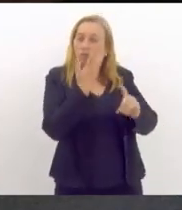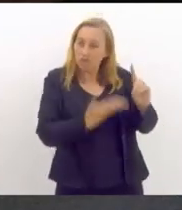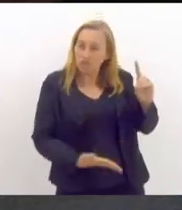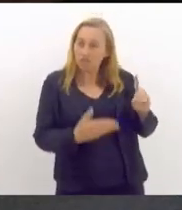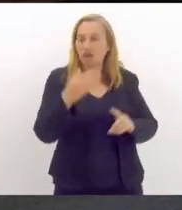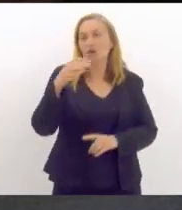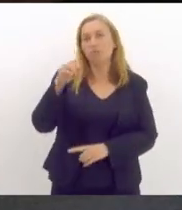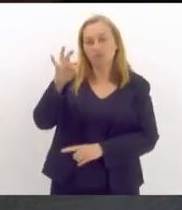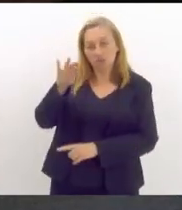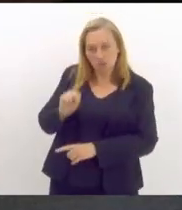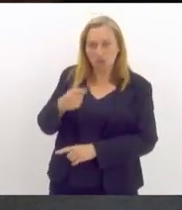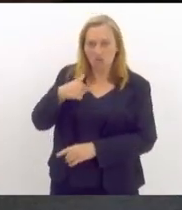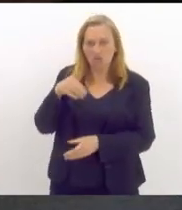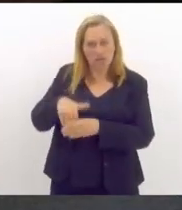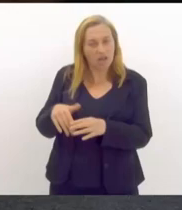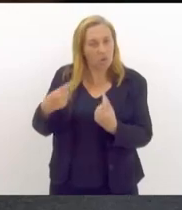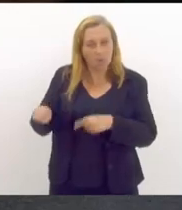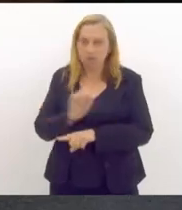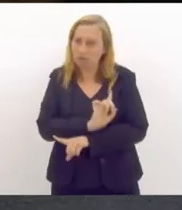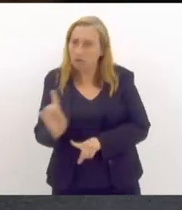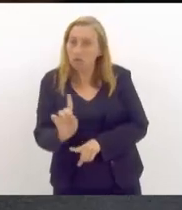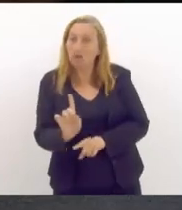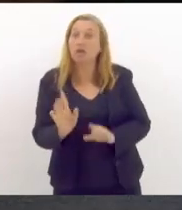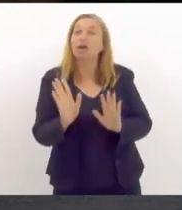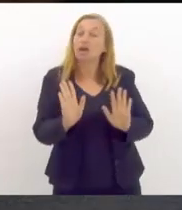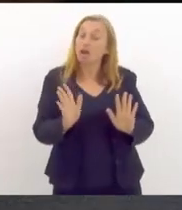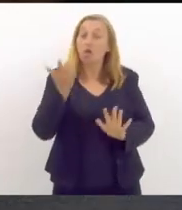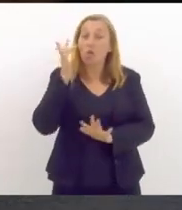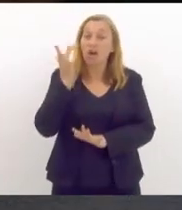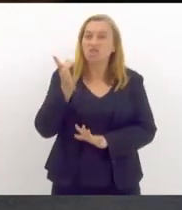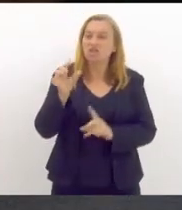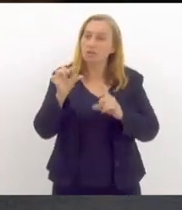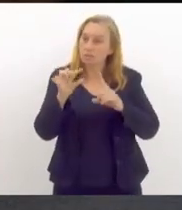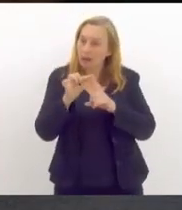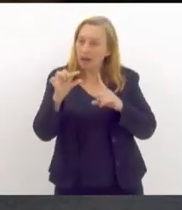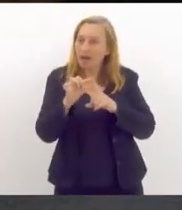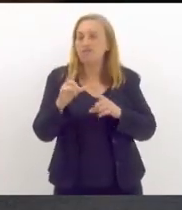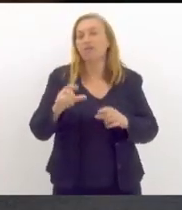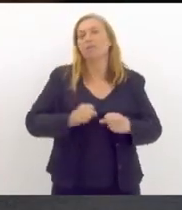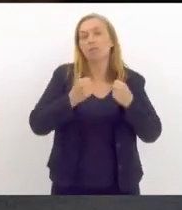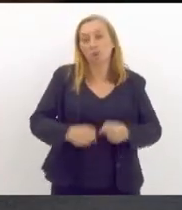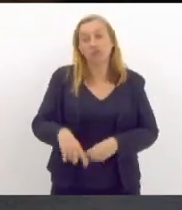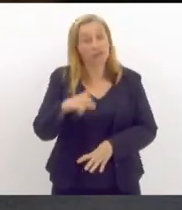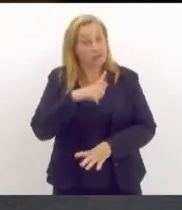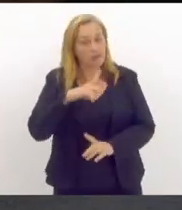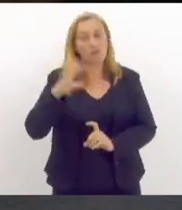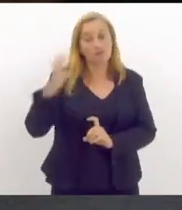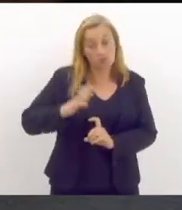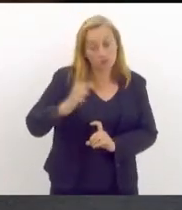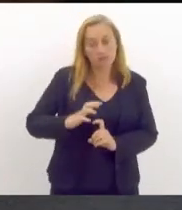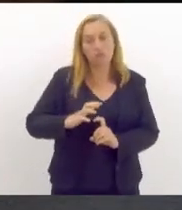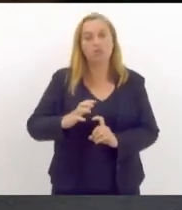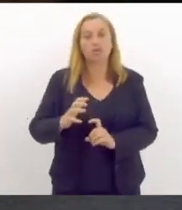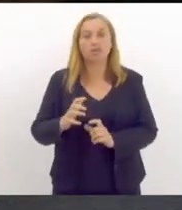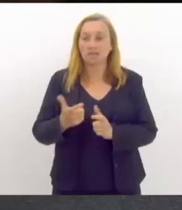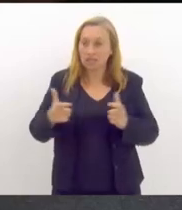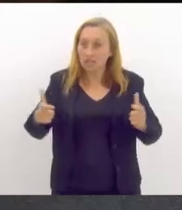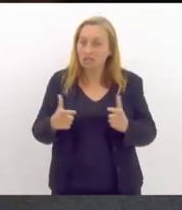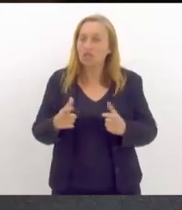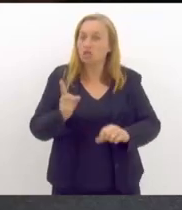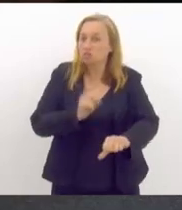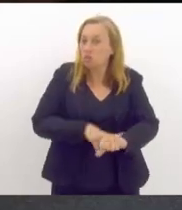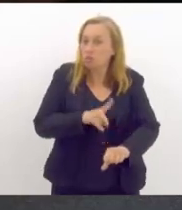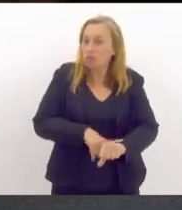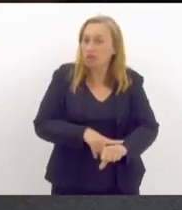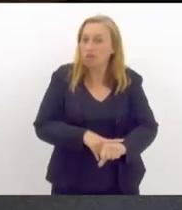eu vou votar contra Então acho que palavra tem poder ela é uma influenciadora grande e a partir do